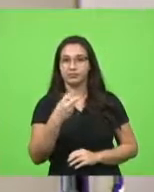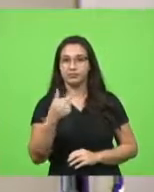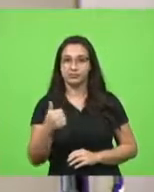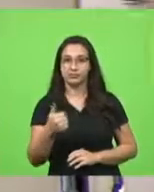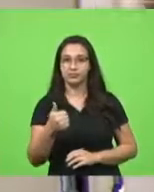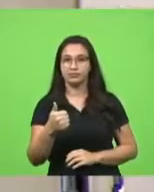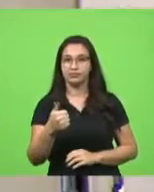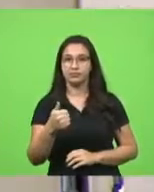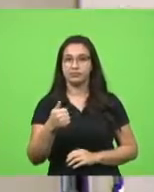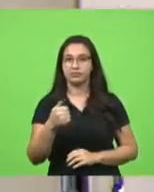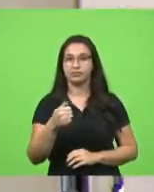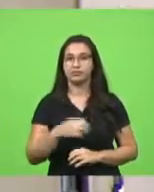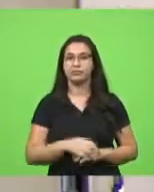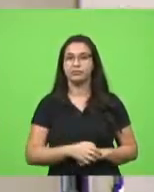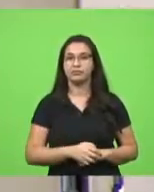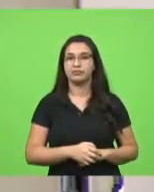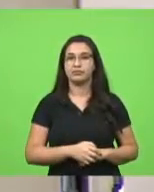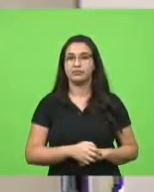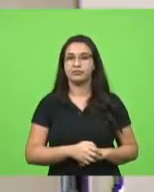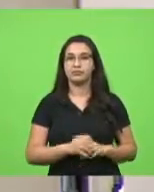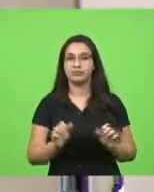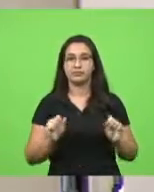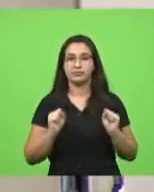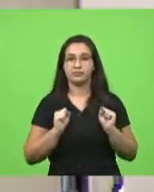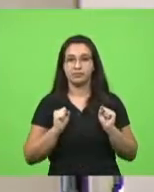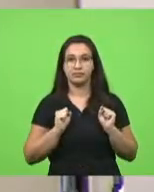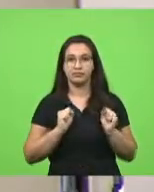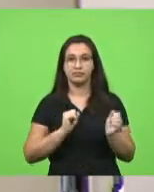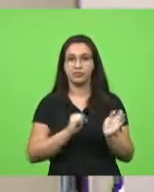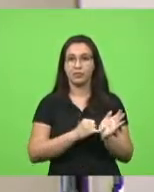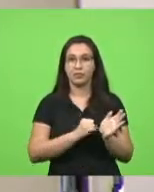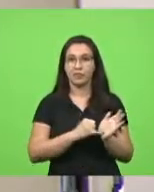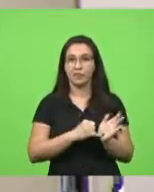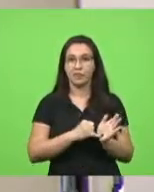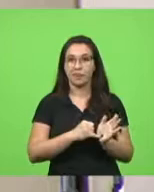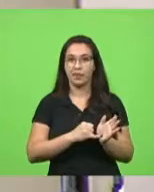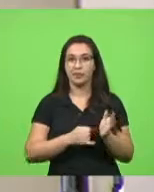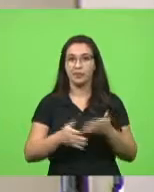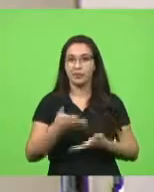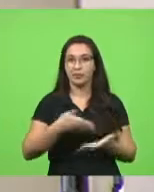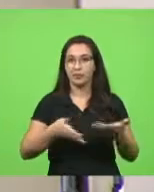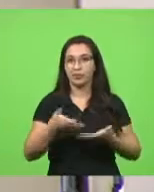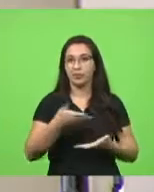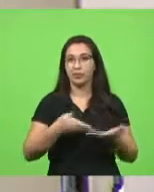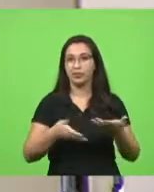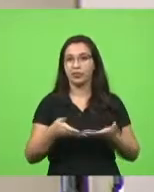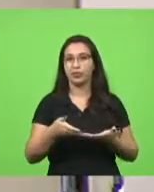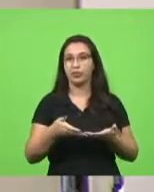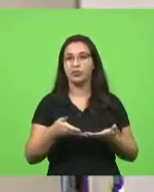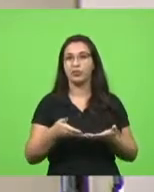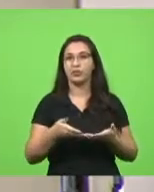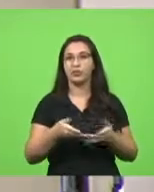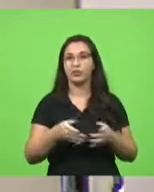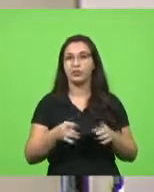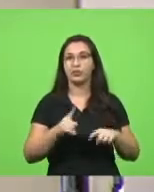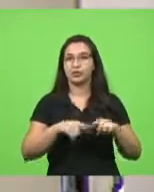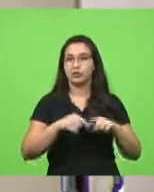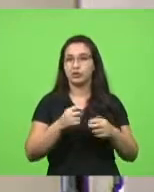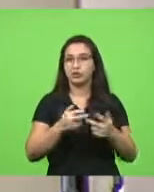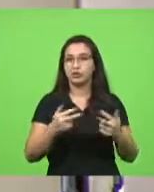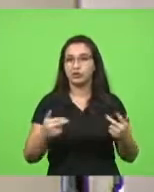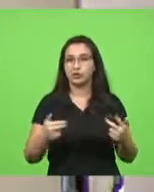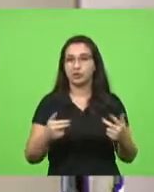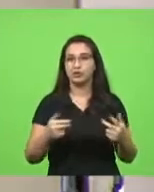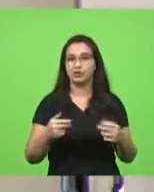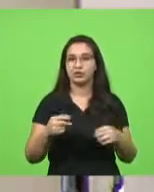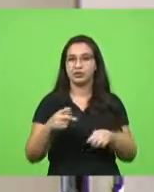Milton Obos, isenta do imposto sobre operações relativas à circulação de mercadorias e sobre a prestação de serviço de transporte interestadual, intermunicipal